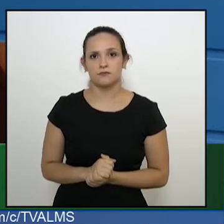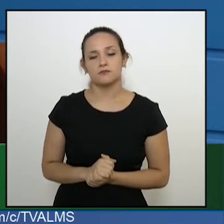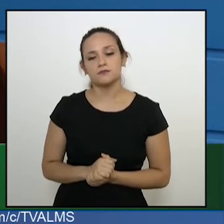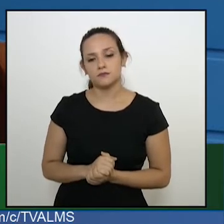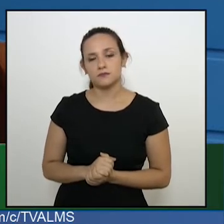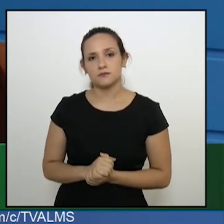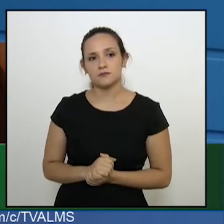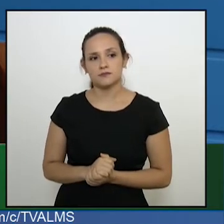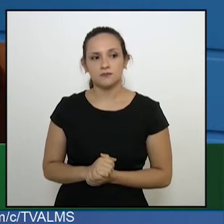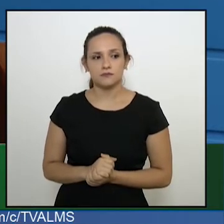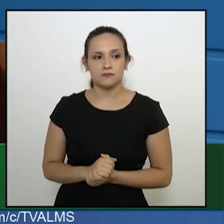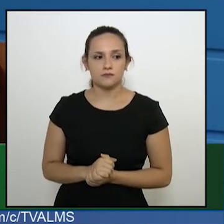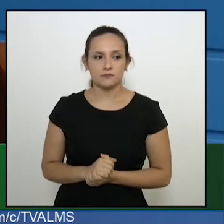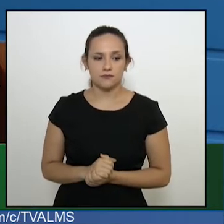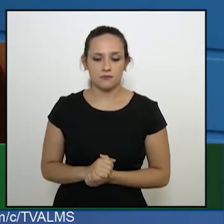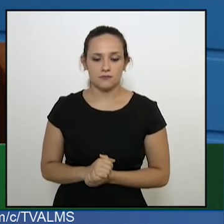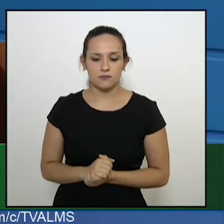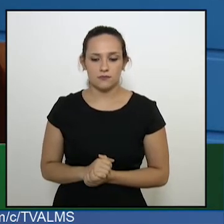repercutir